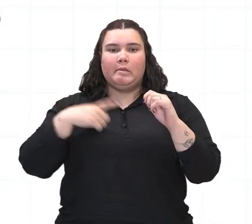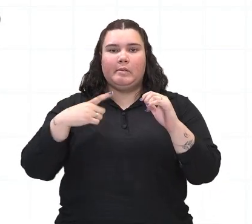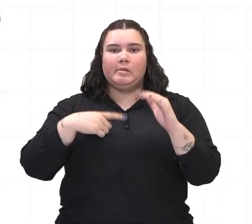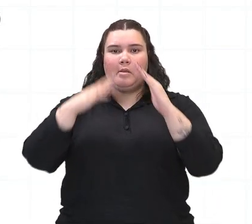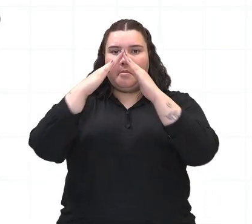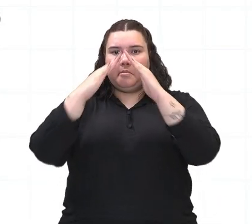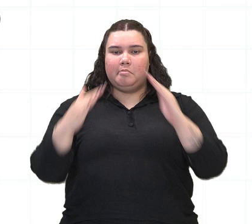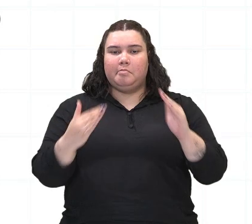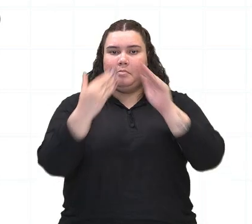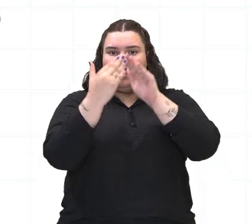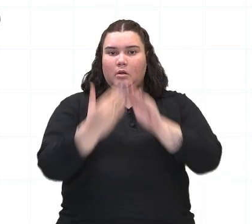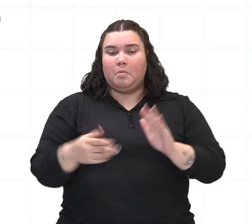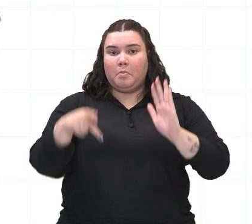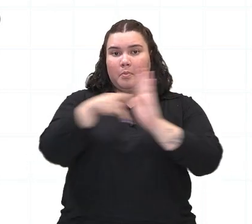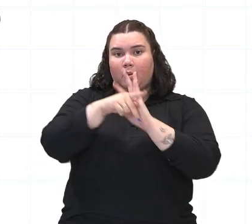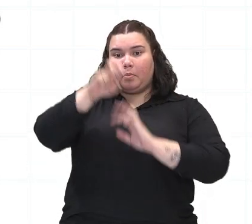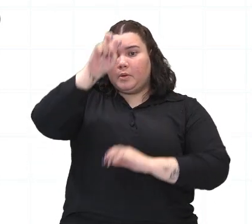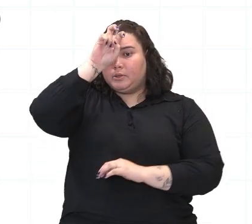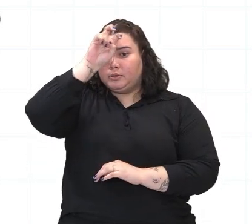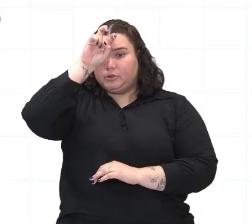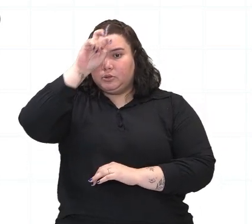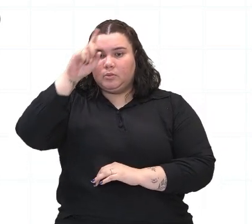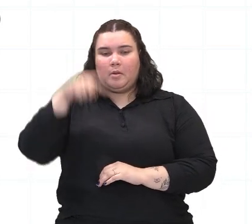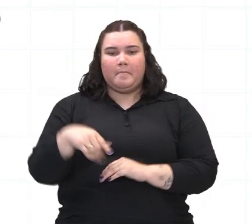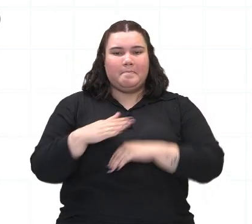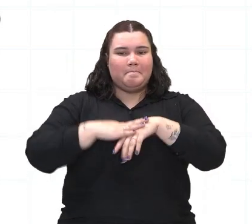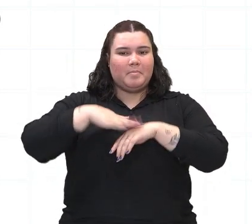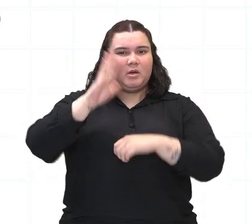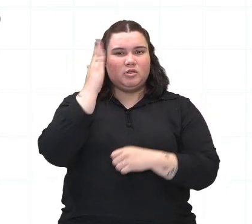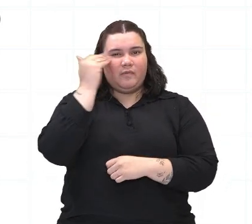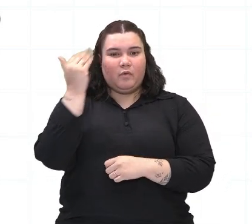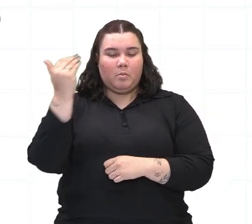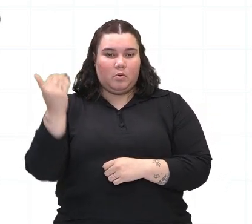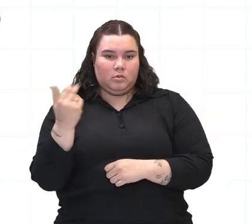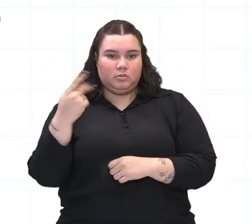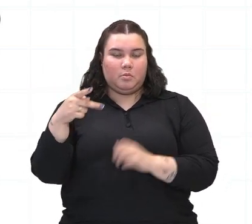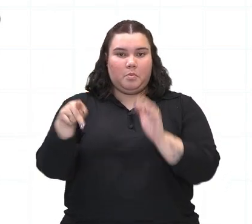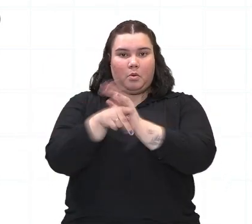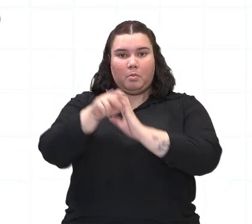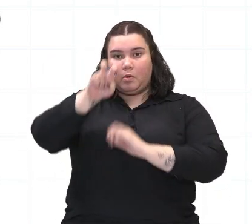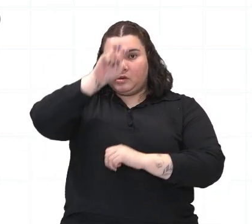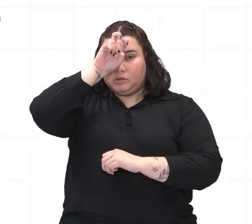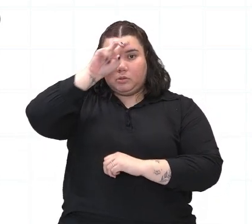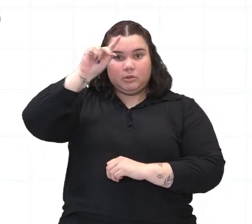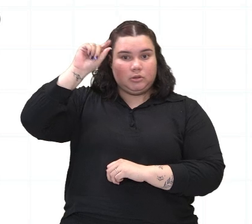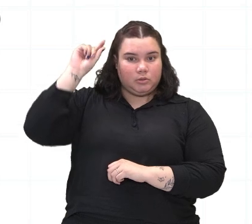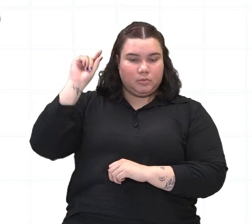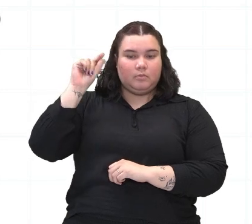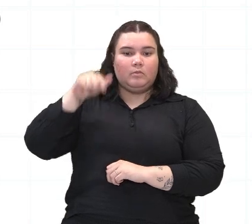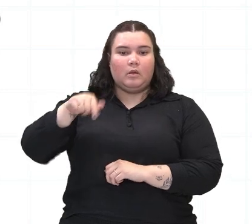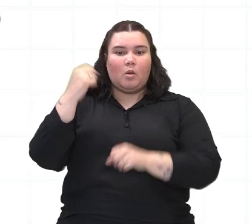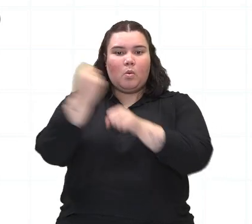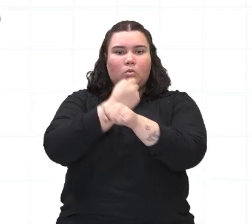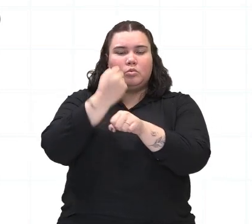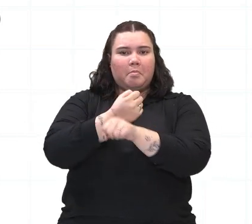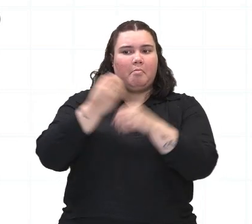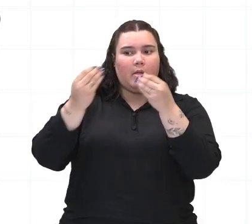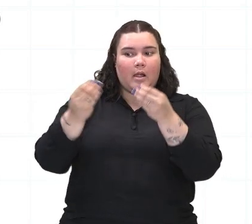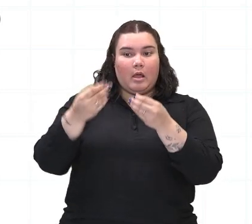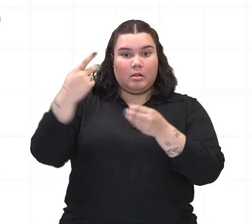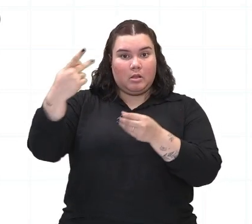arquitetônicas mais famosas do Egito antigo elas eram construídas para serem os túmulos